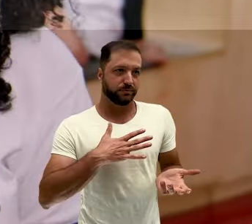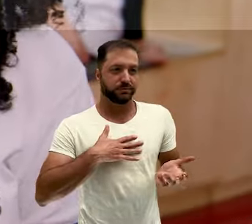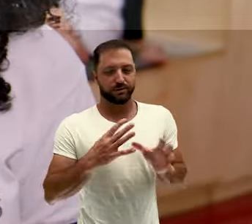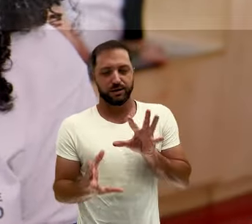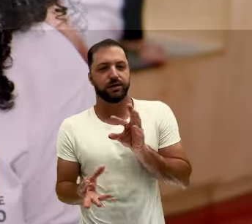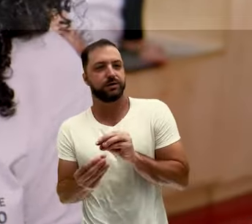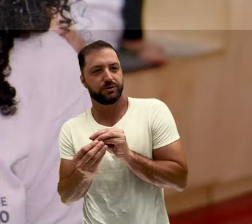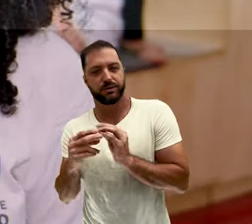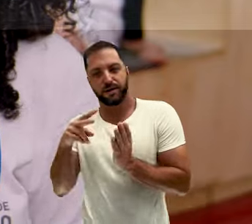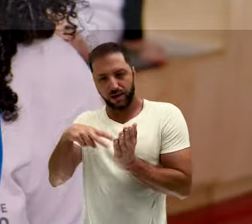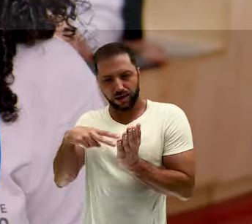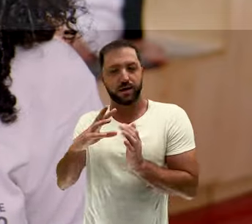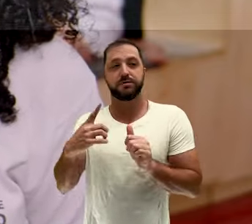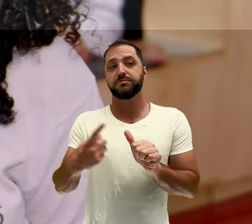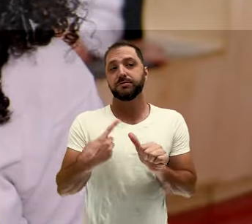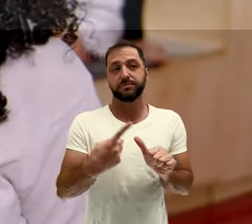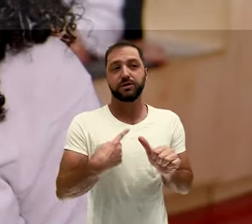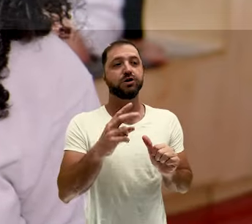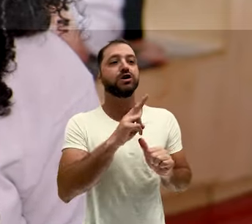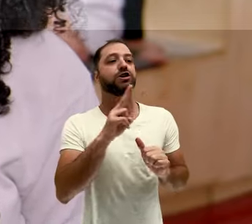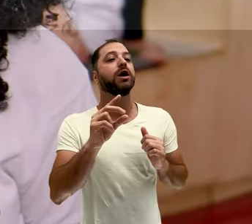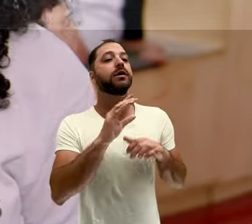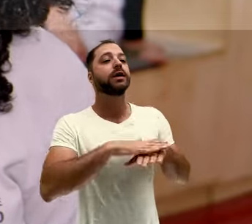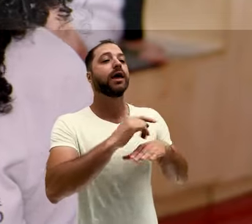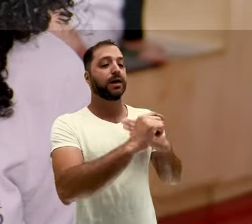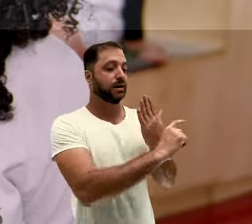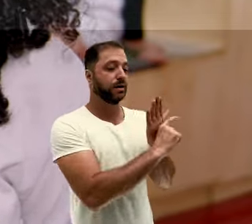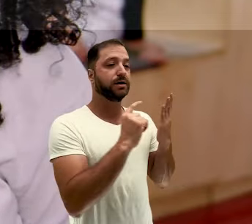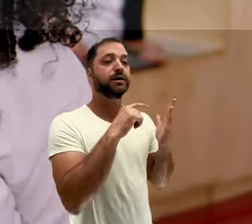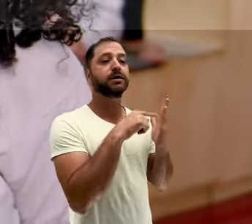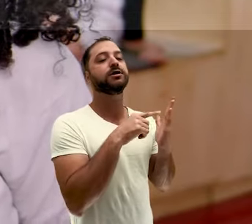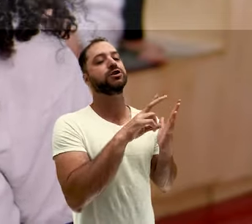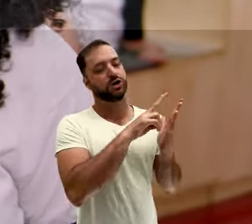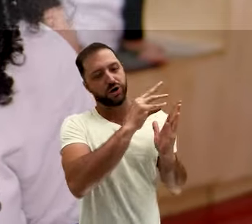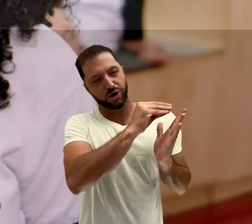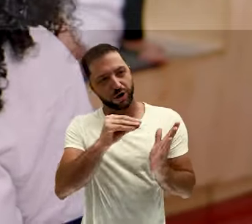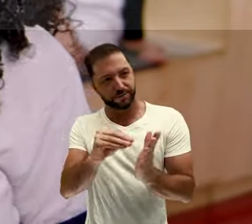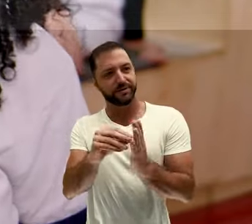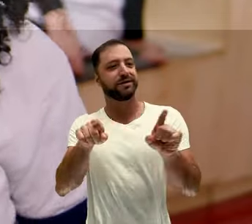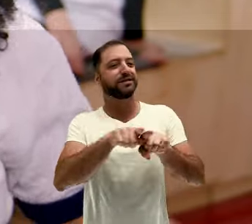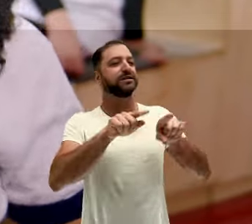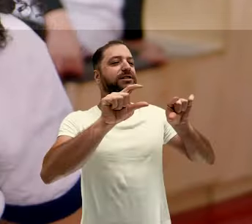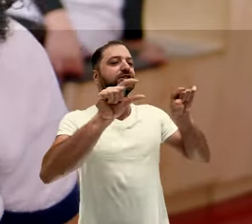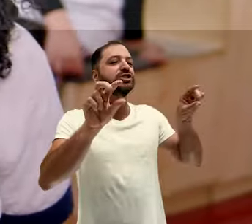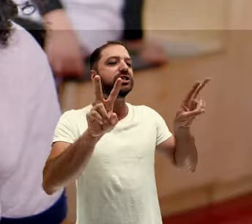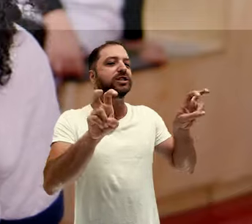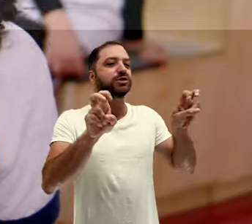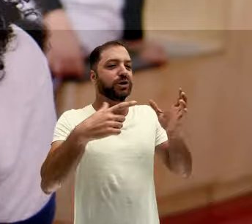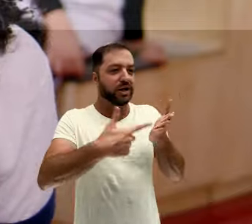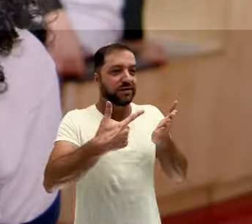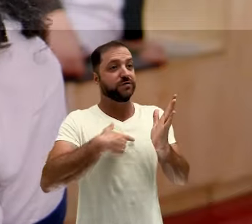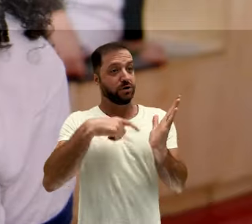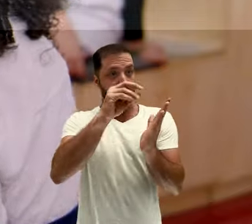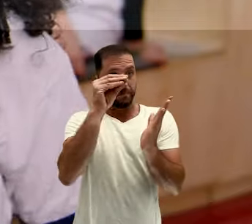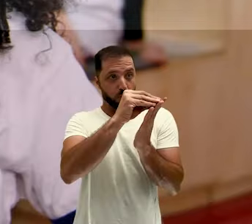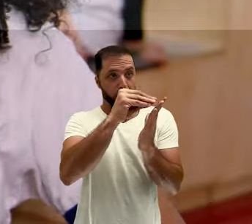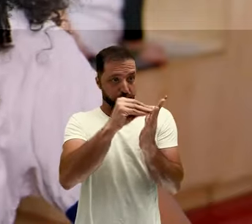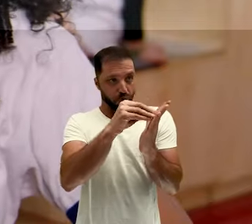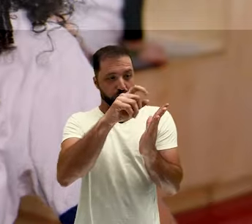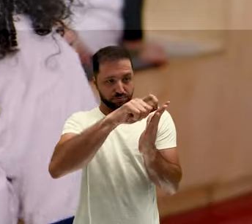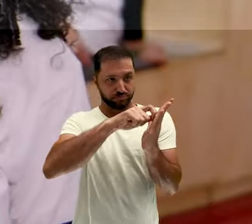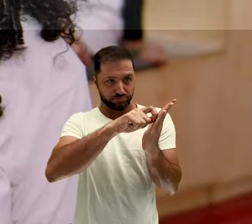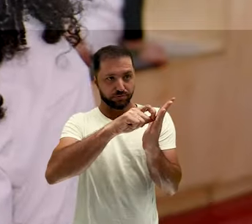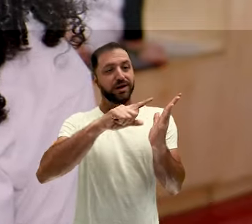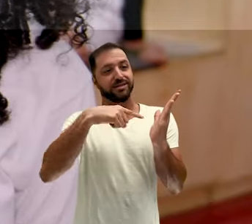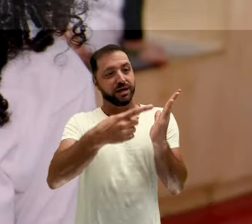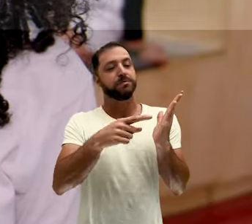Então, para mim entender melhor a resenha, eu coloco o nome da autora, ilustrador e o título do livro mesmo.